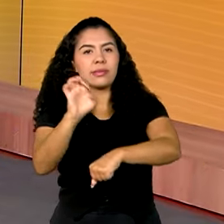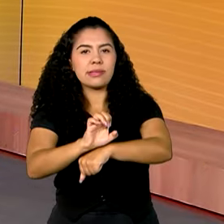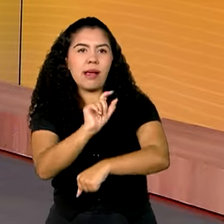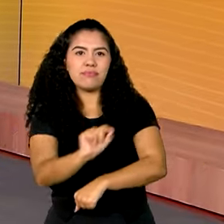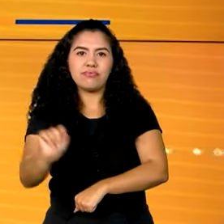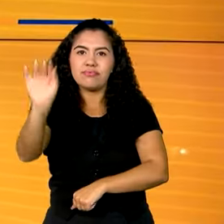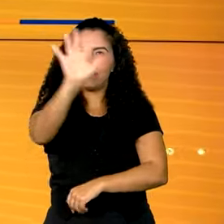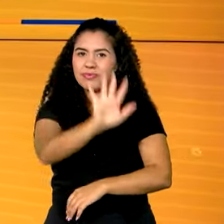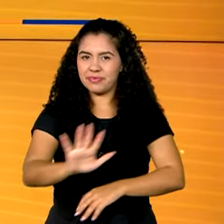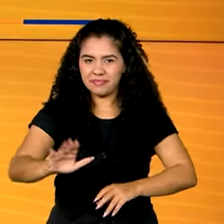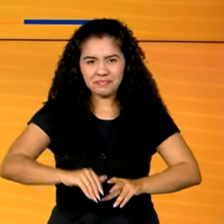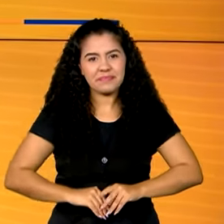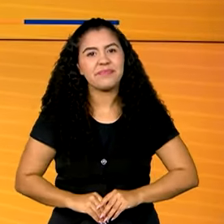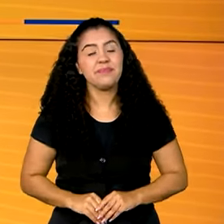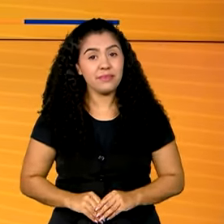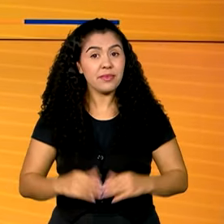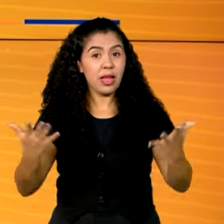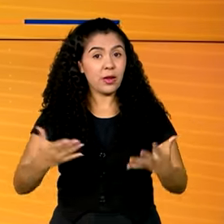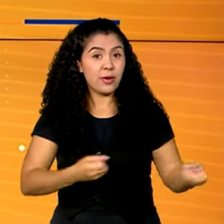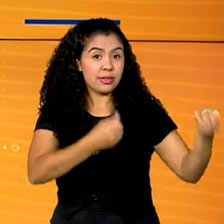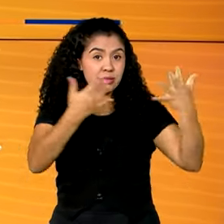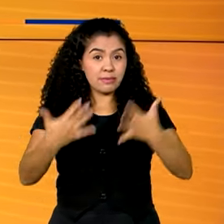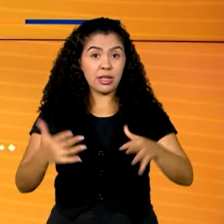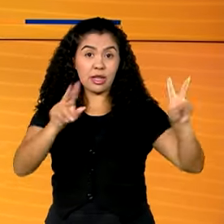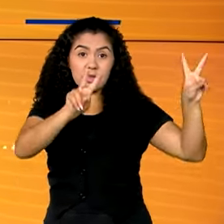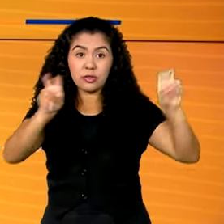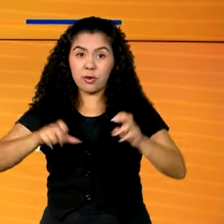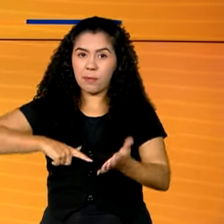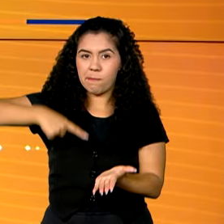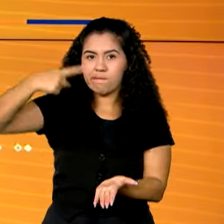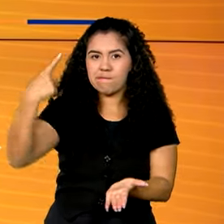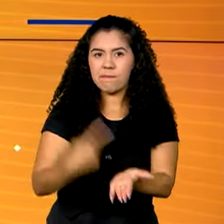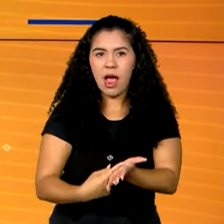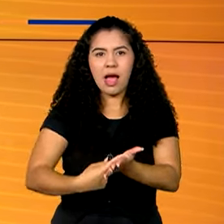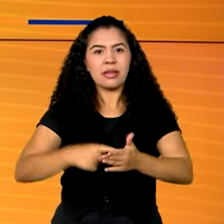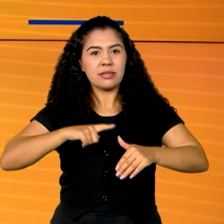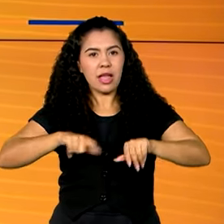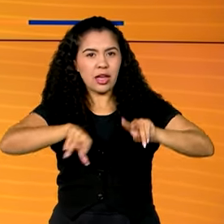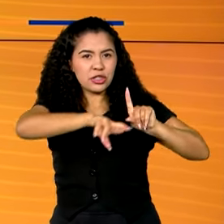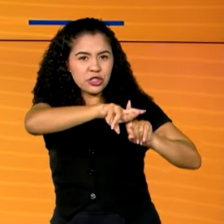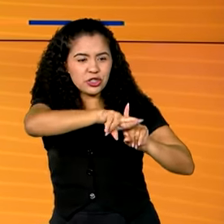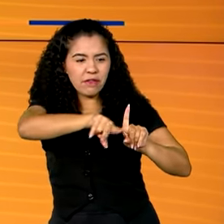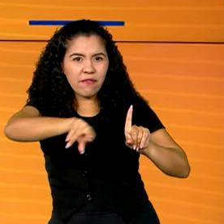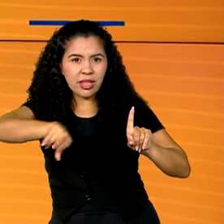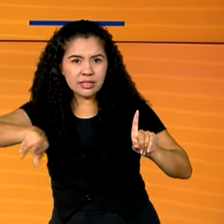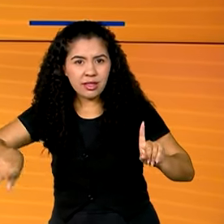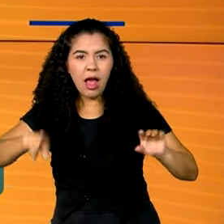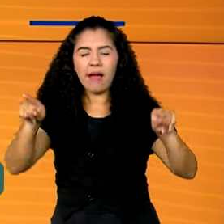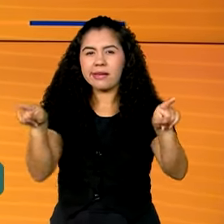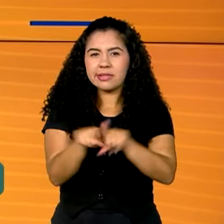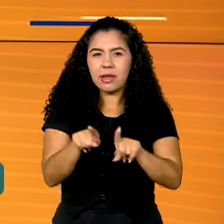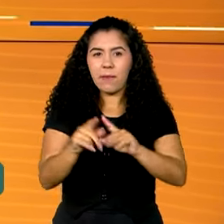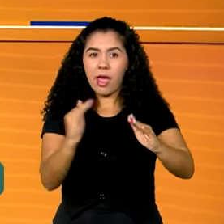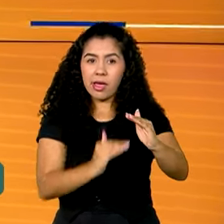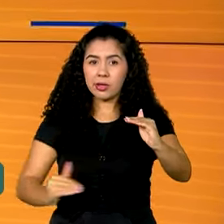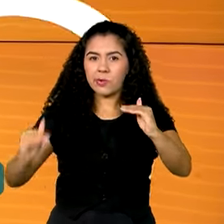país. Vamos falar sobre o Pacto pela Diversidade, Equidade e Inclusão? Governo e empresas